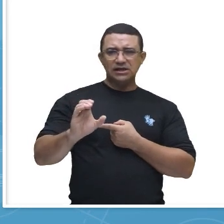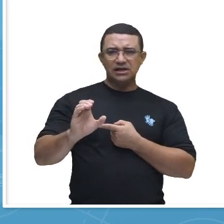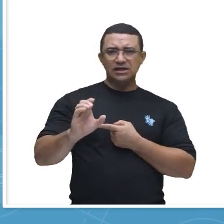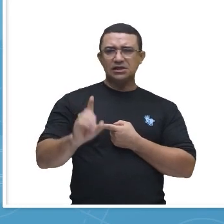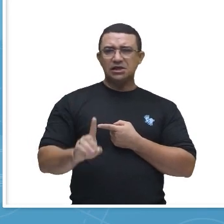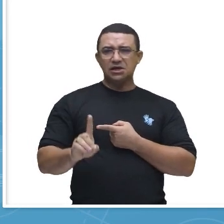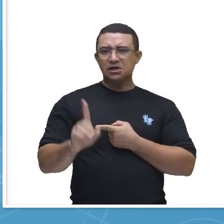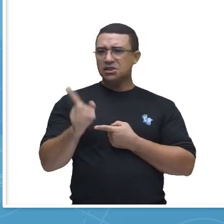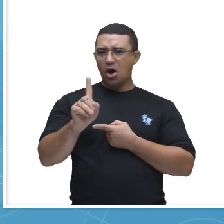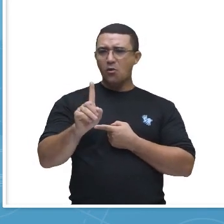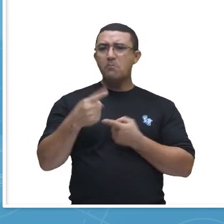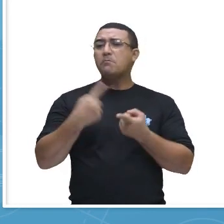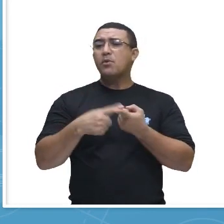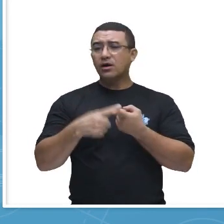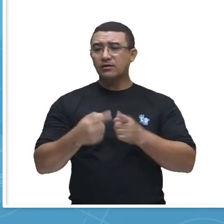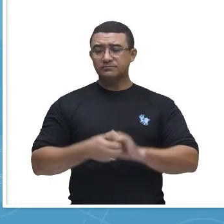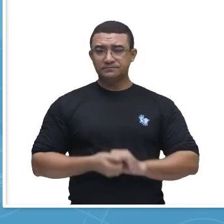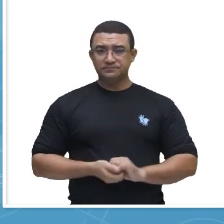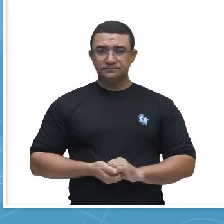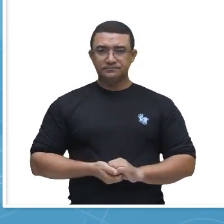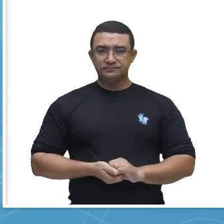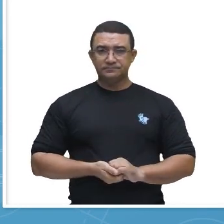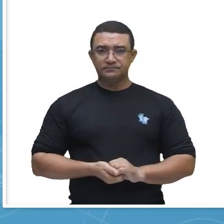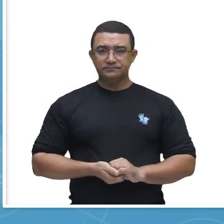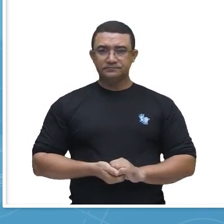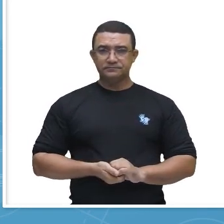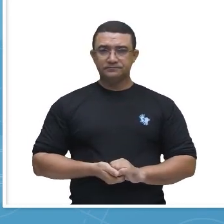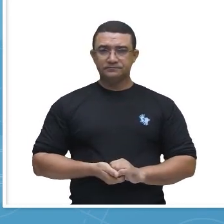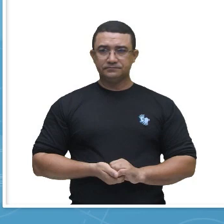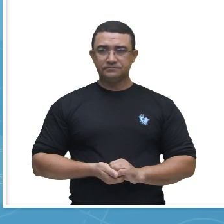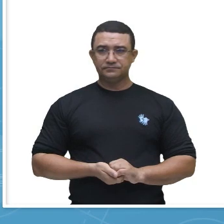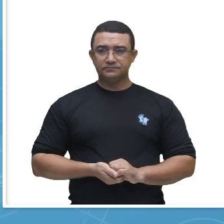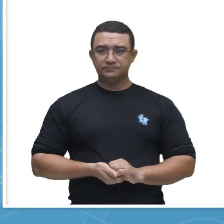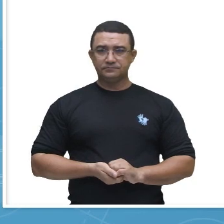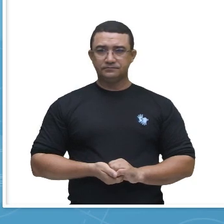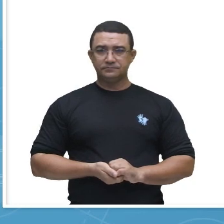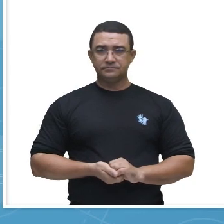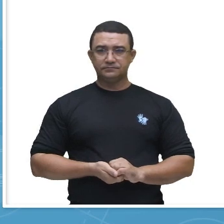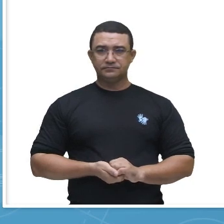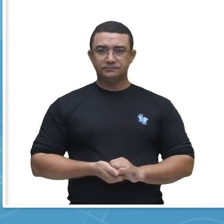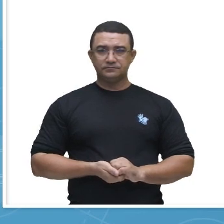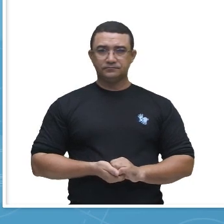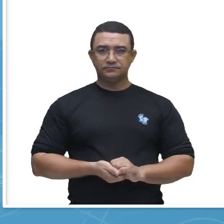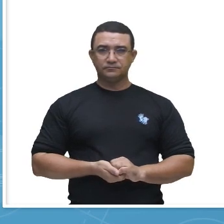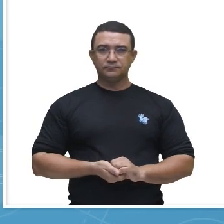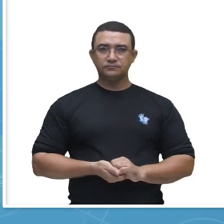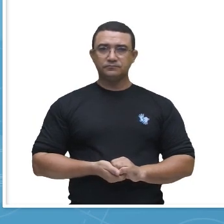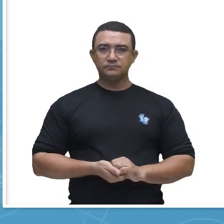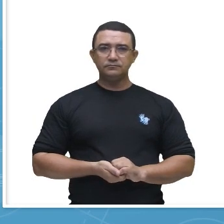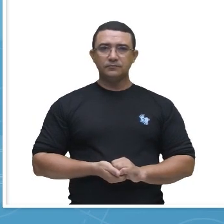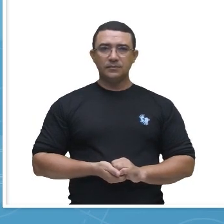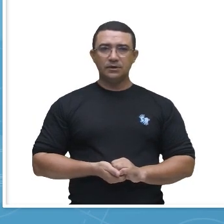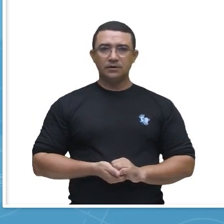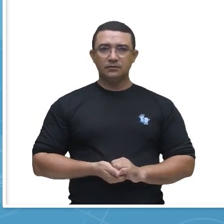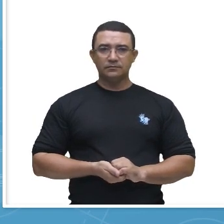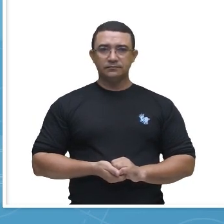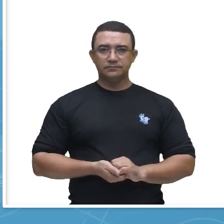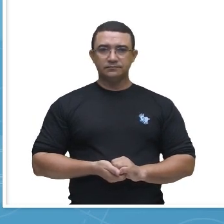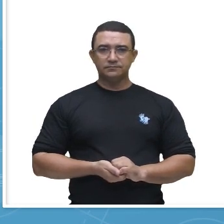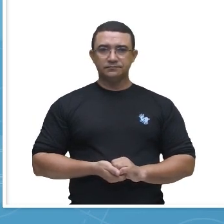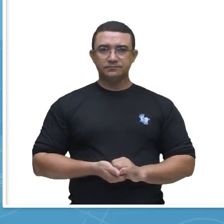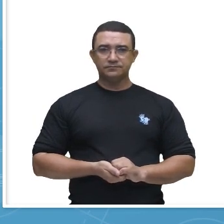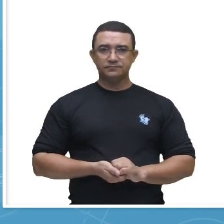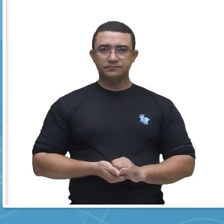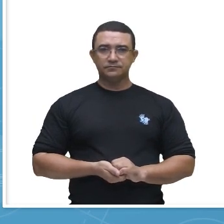né? Enfim, a gente tem que tentar entender cadê o erro aí de cada uma, tá? Então, olha só no que diz